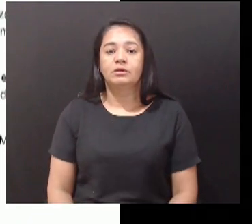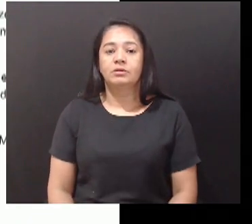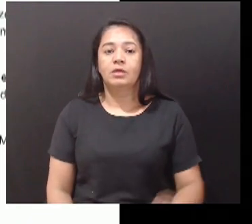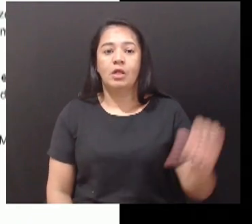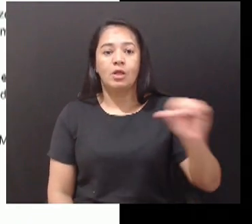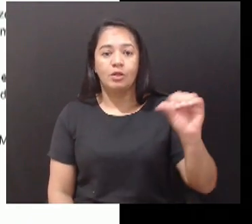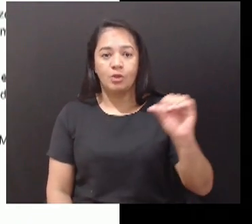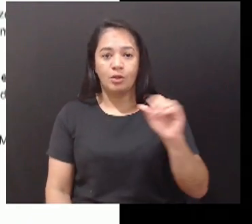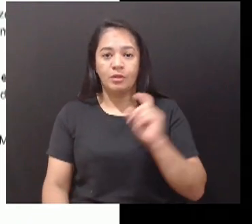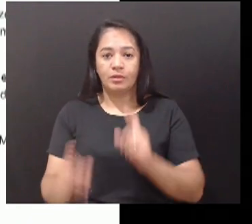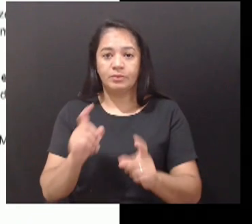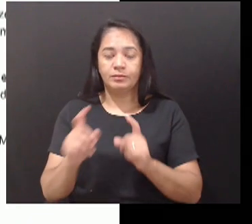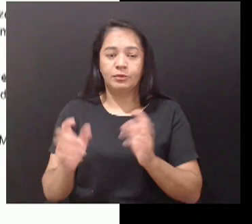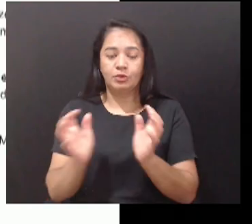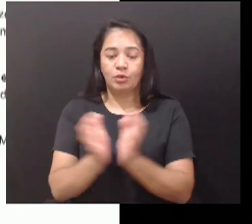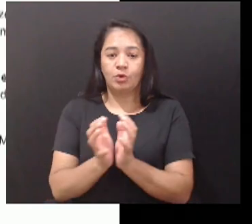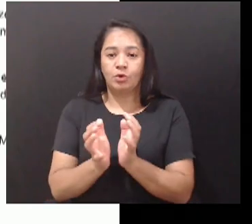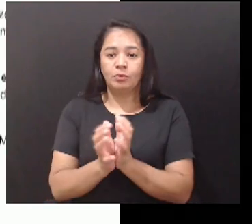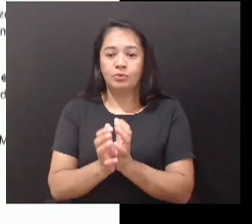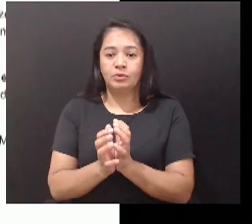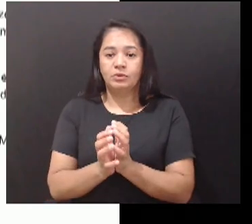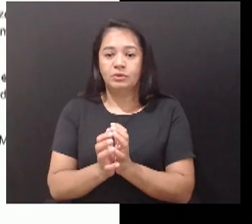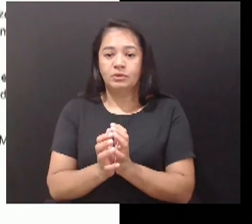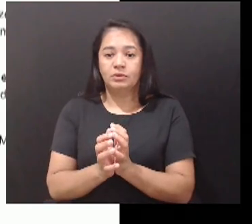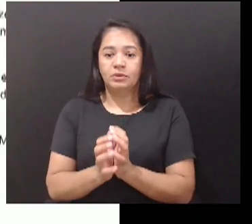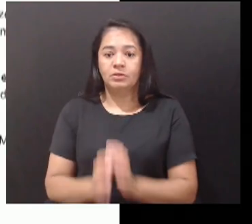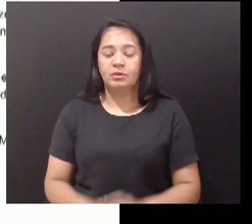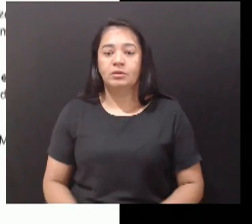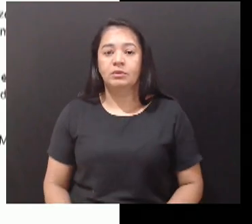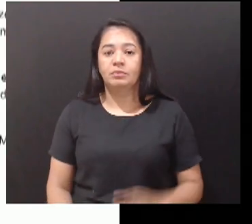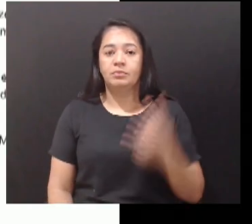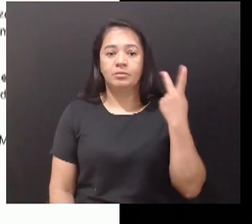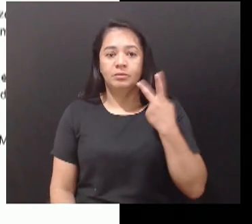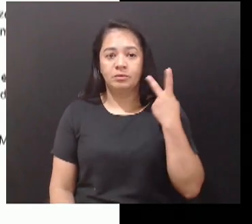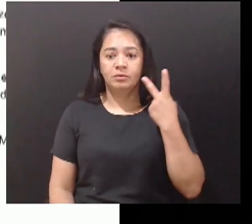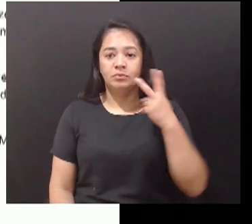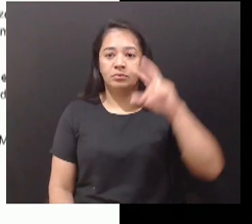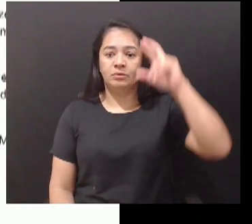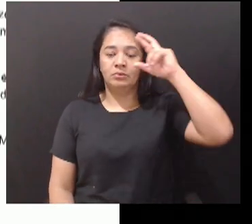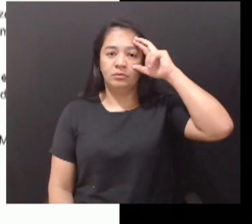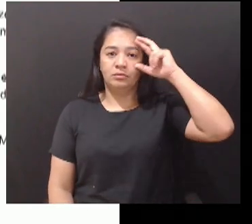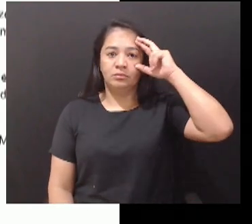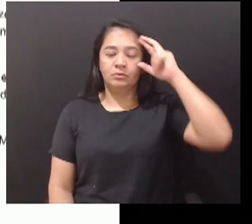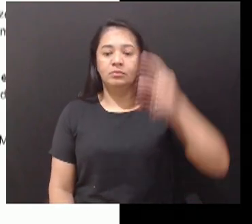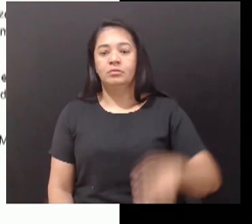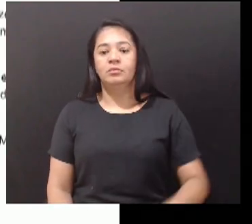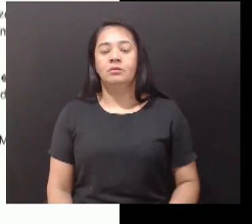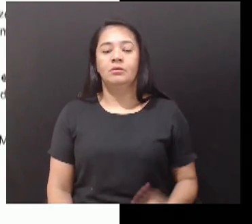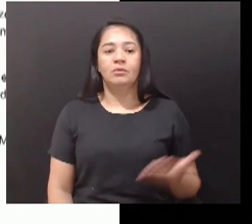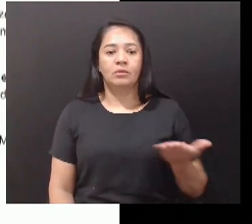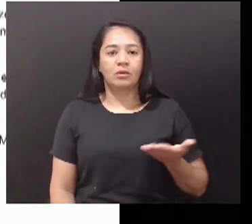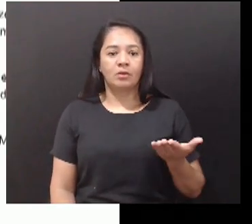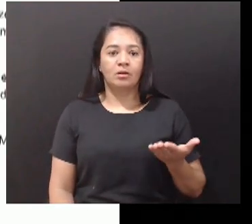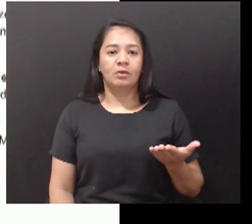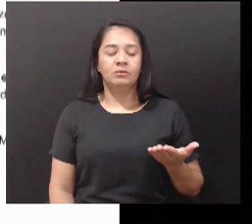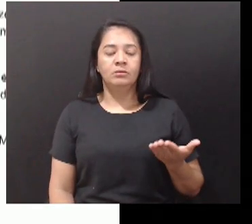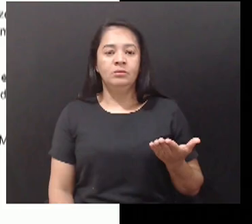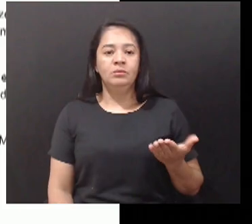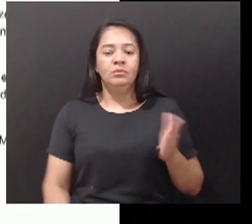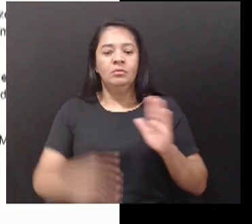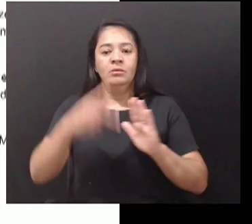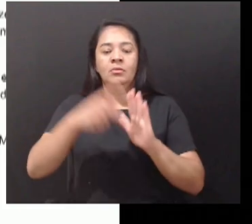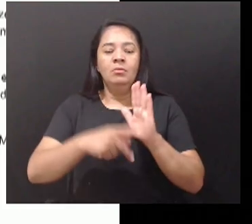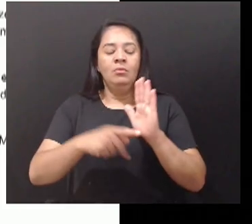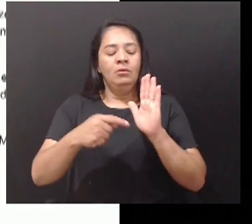dessa comissão, que é presidida pelo vereador Carlinhos Camelot. E hoje ela vai analisar o projeto que institui